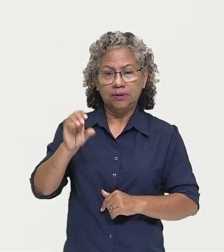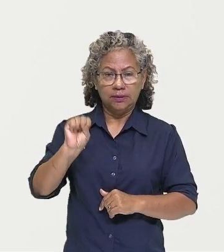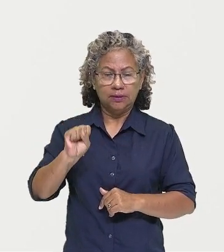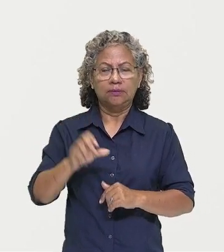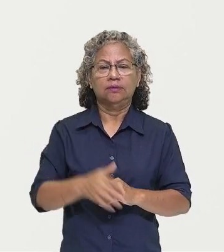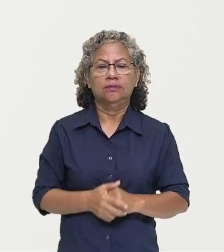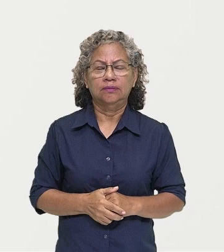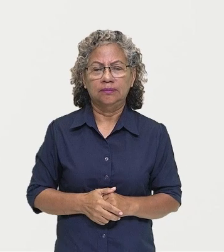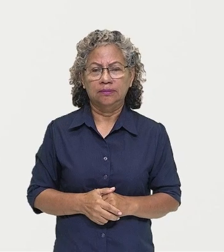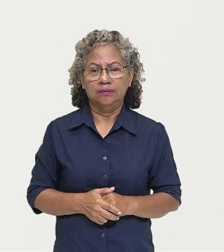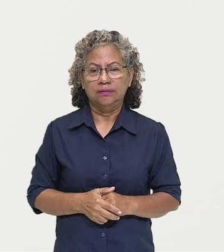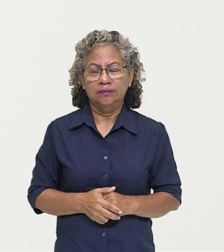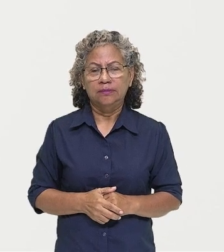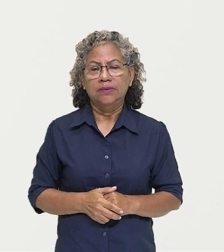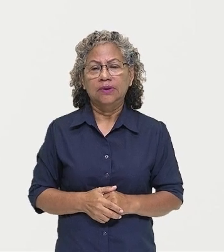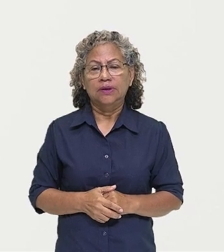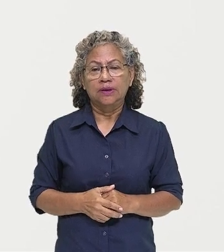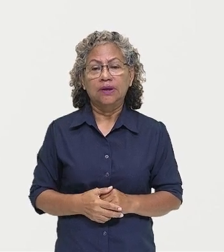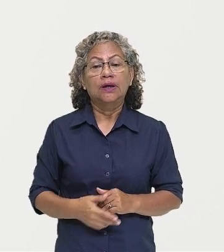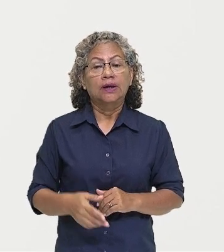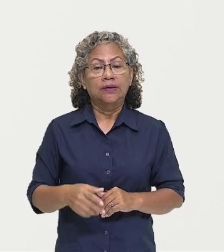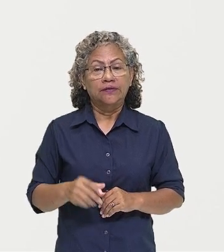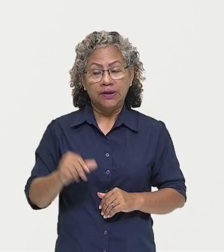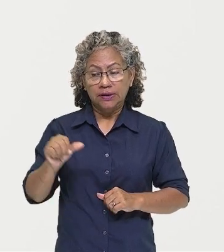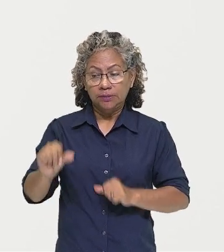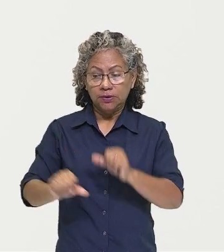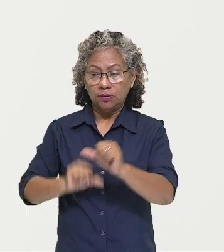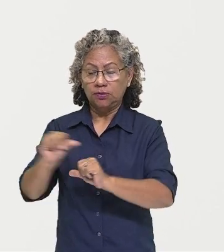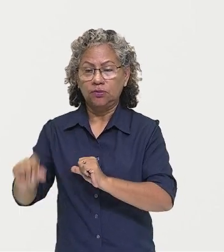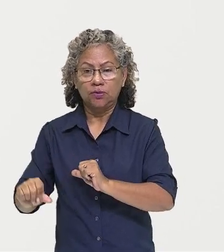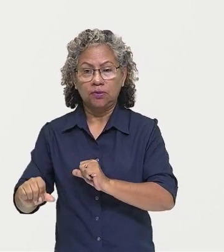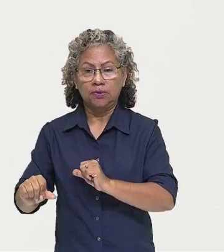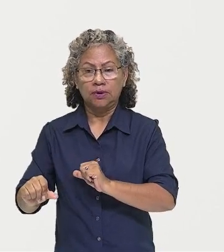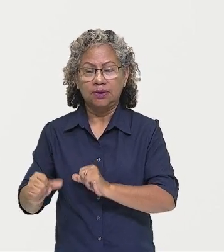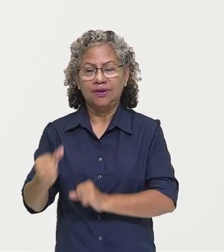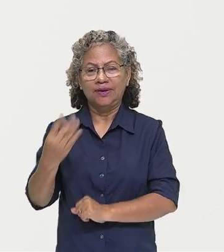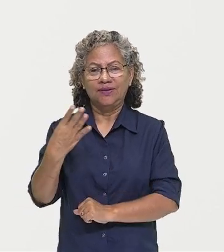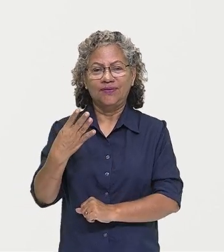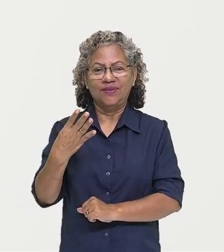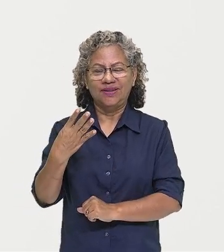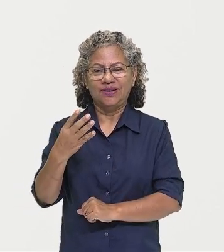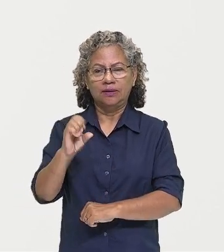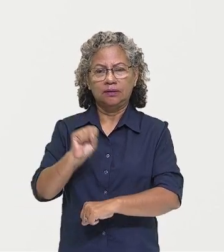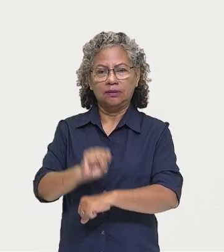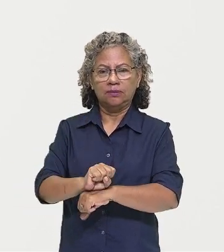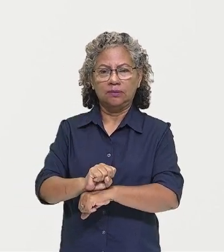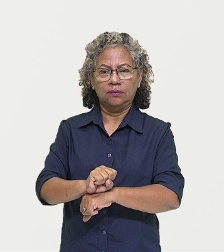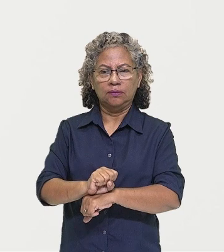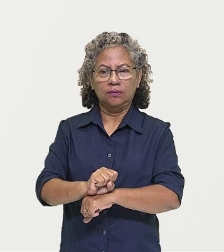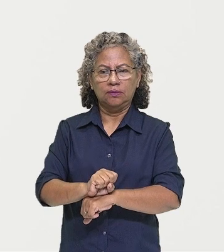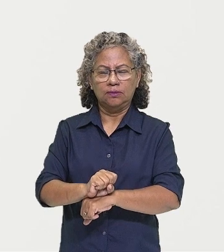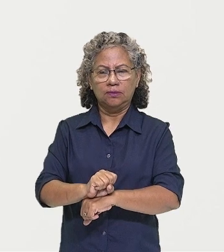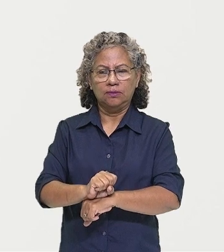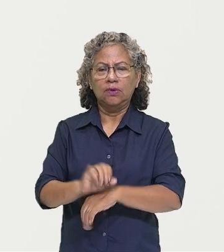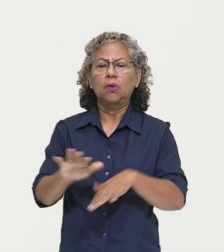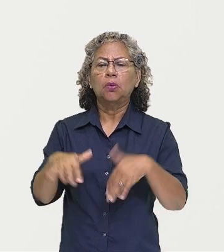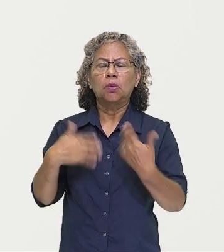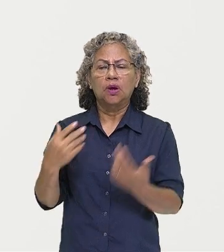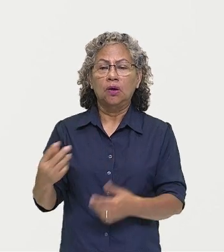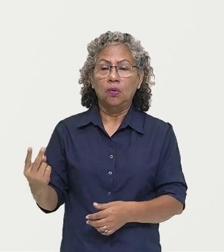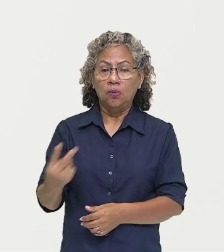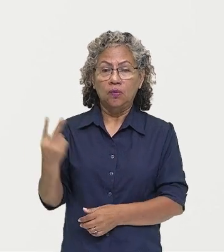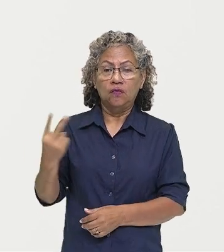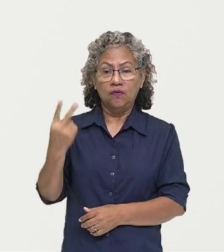a cada 4 segundos. Qual o valor em quilograma da massa M? Observa